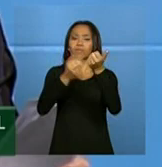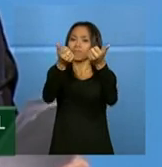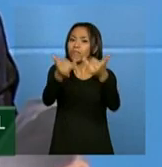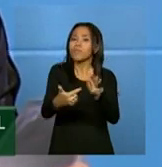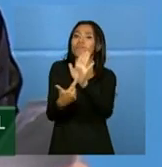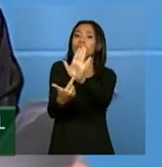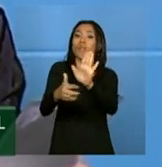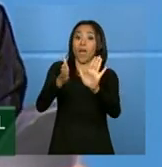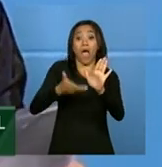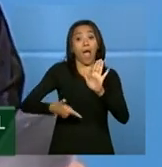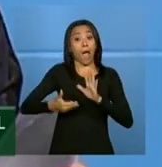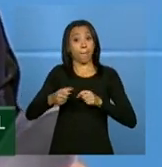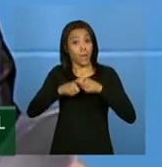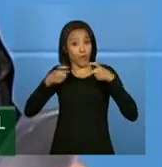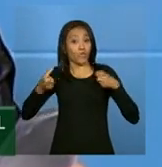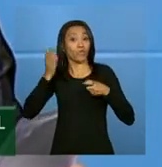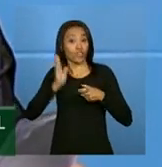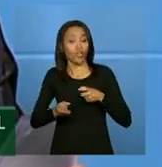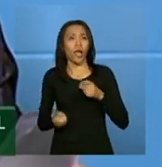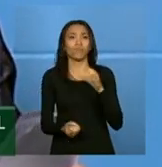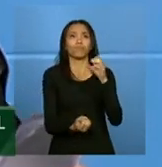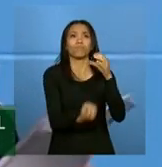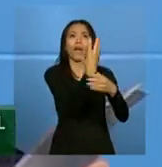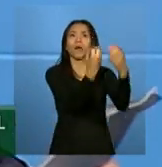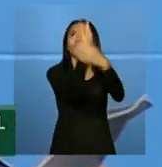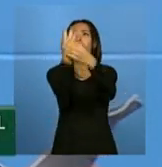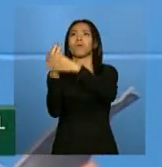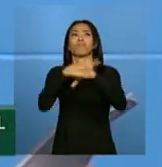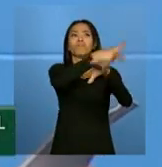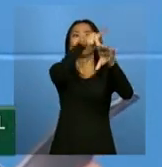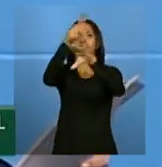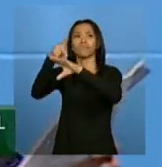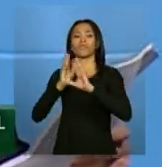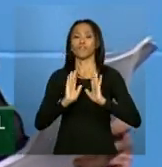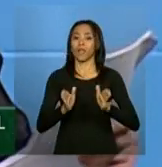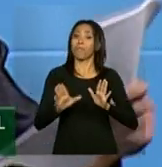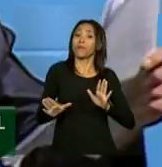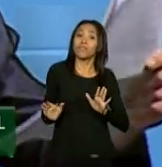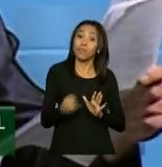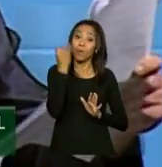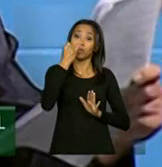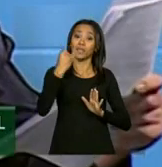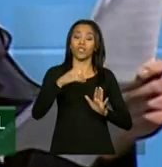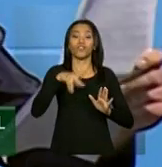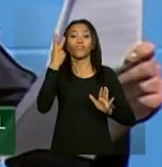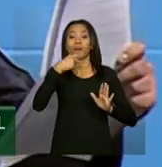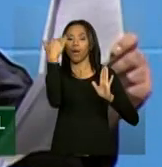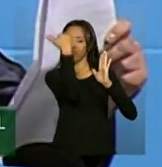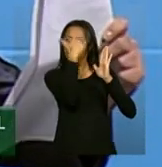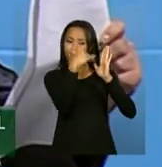maioria delas já é implementada nos vários países, mas é importante que a gente liste antes de falar de um